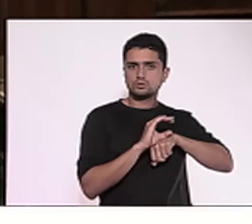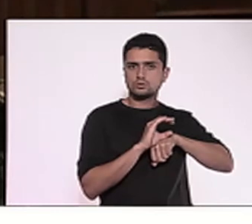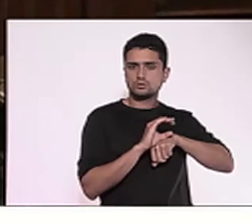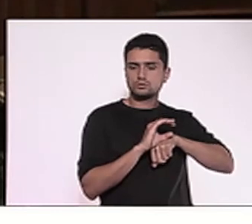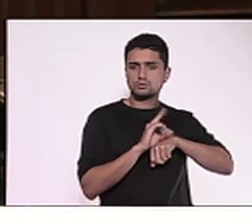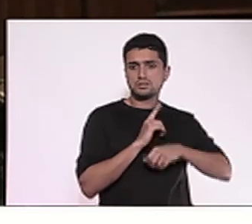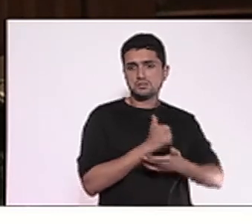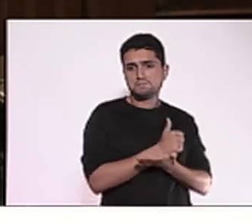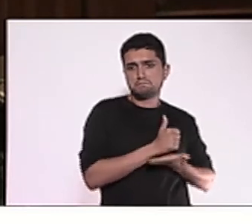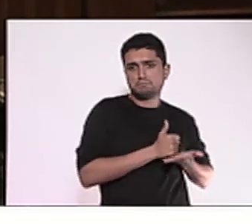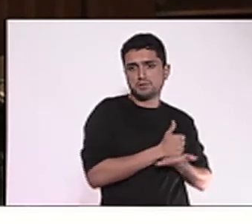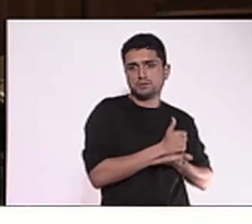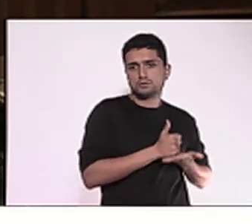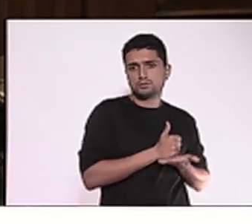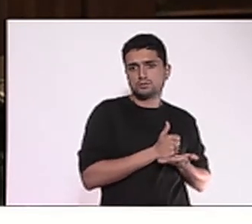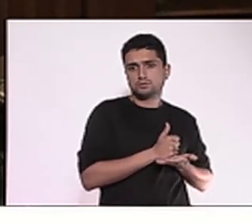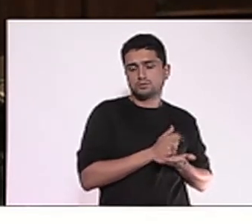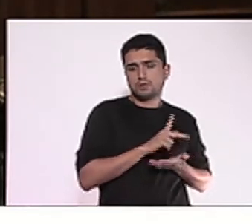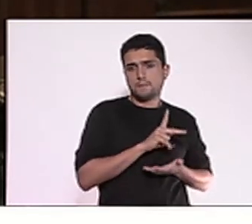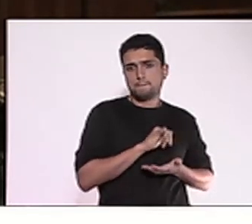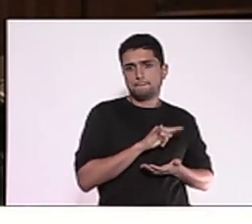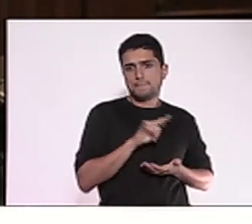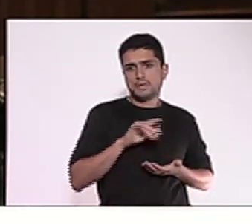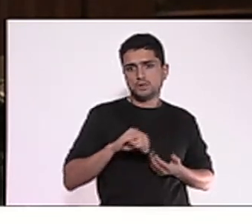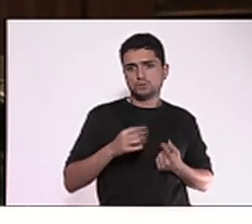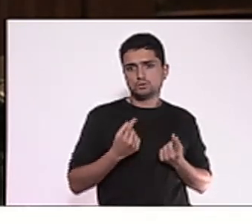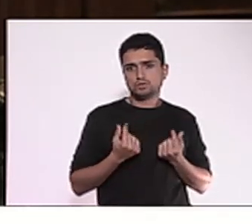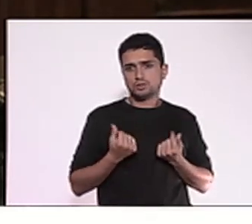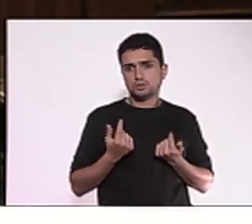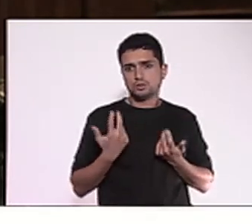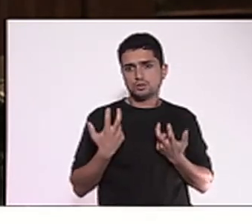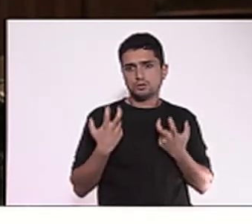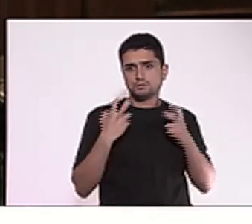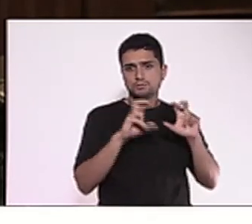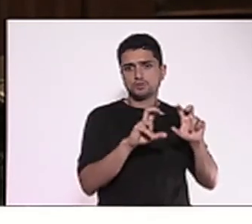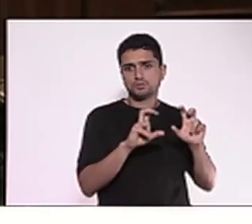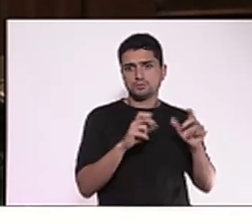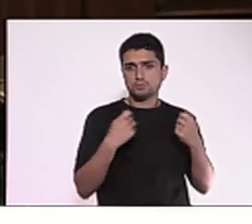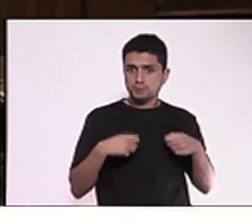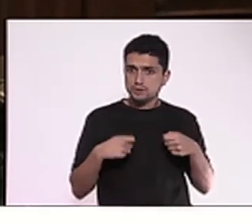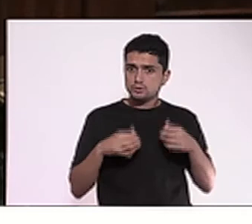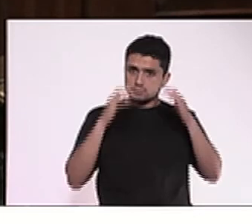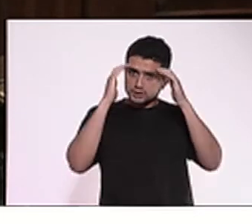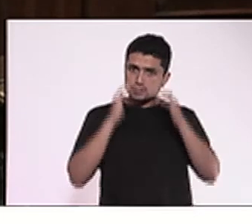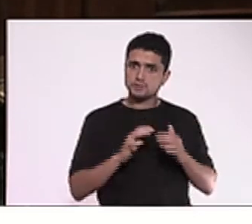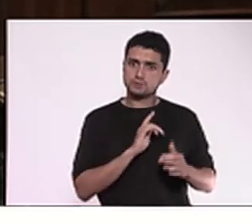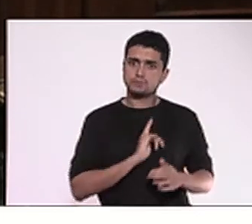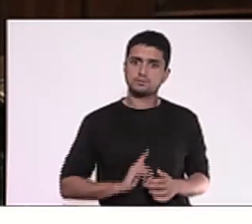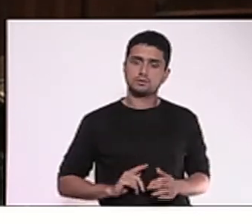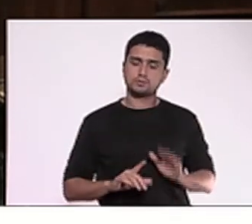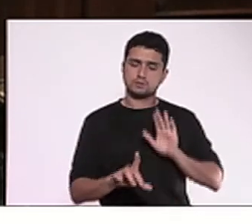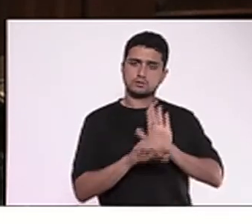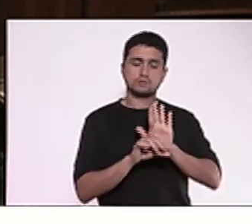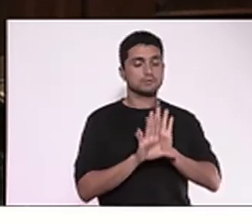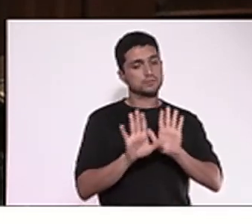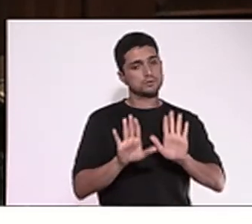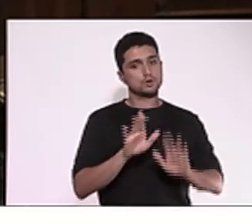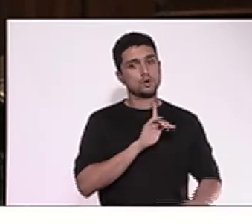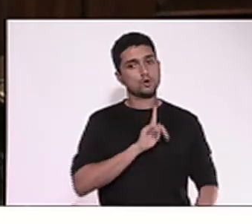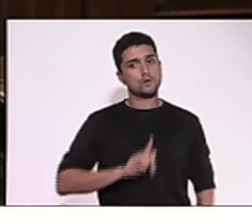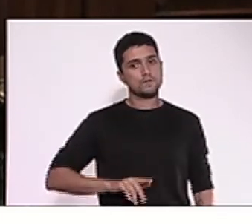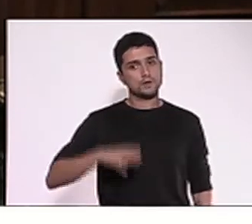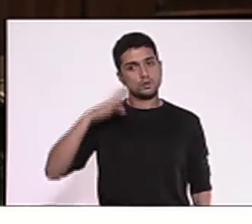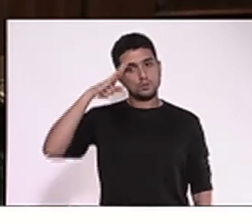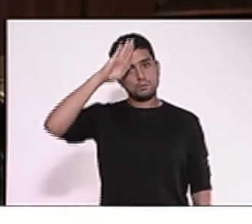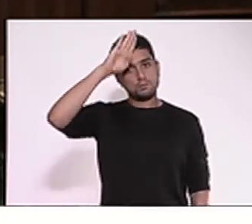piso de despesas, que é o mínimo constitucional. No mínimo os governos têm que assumir esse compromisso. E olha e olha que o governo Bolsonaro, e aí